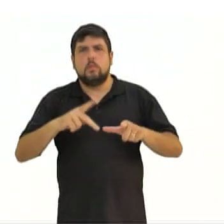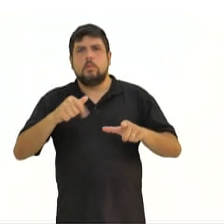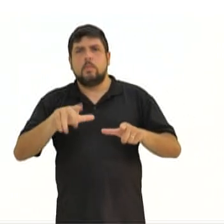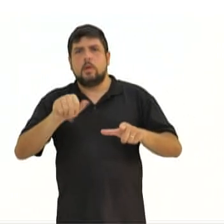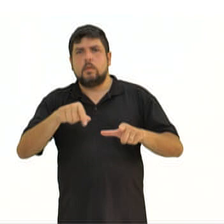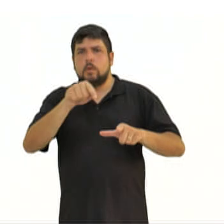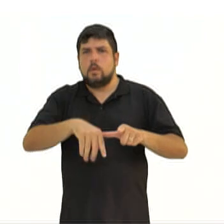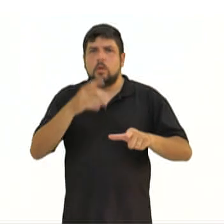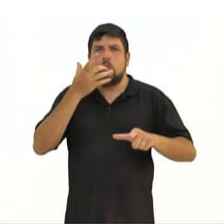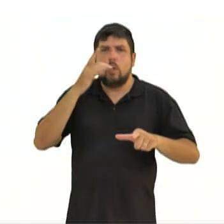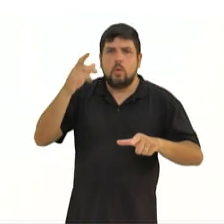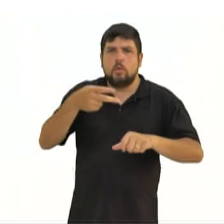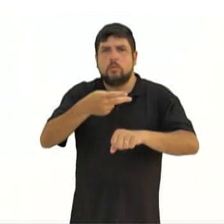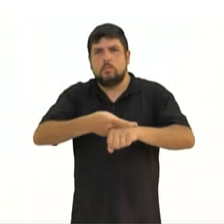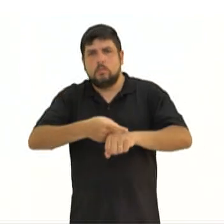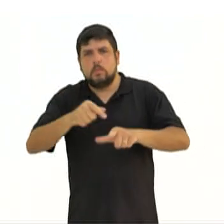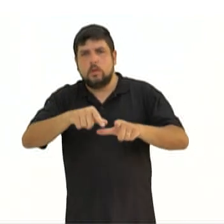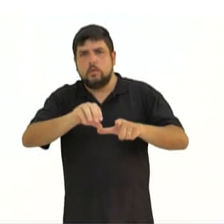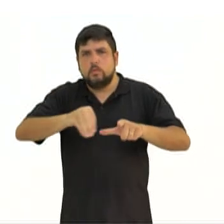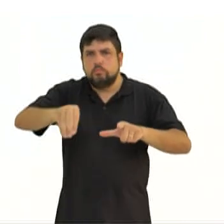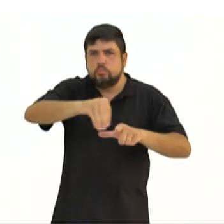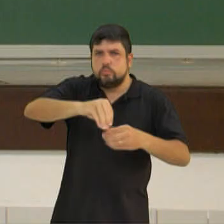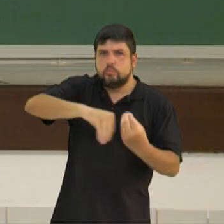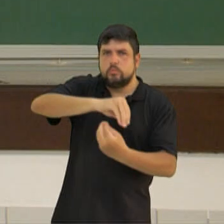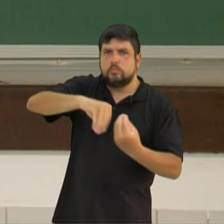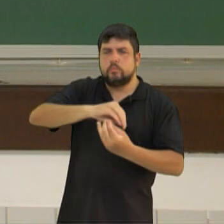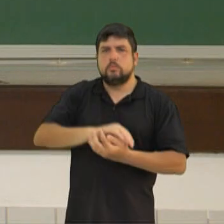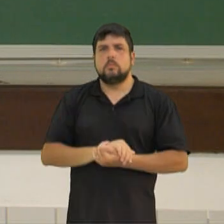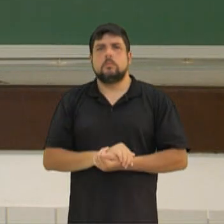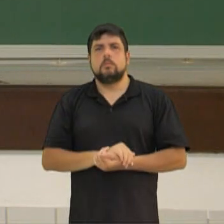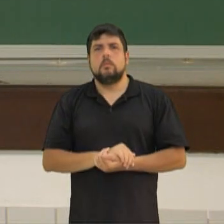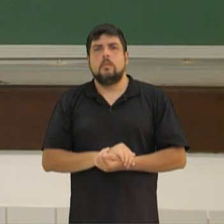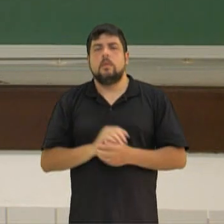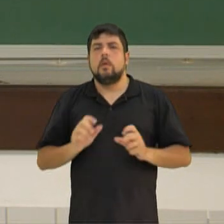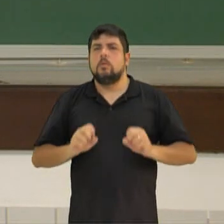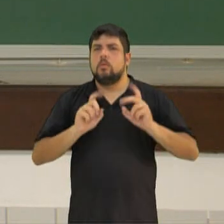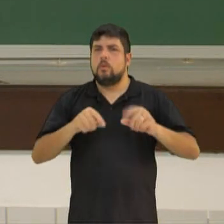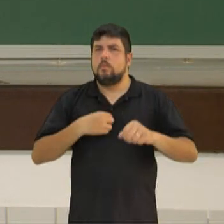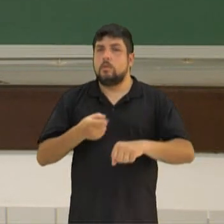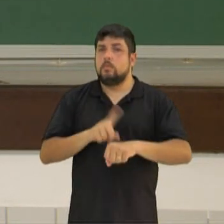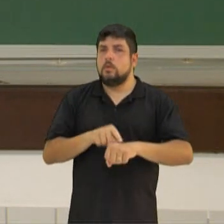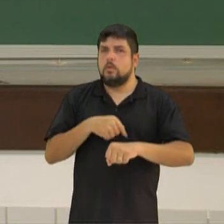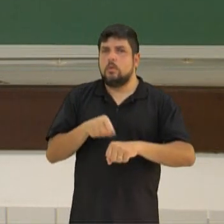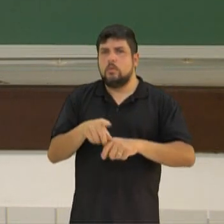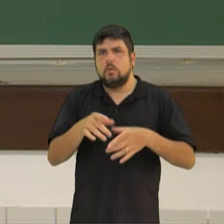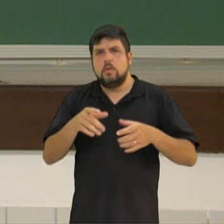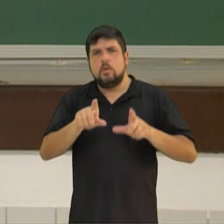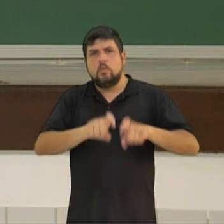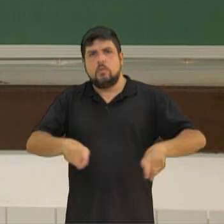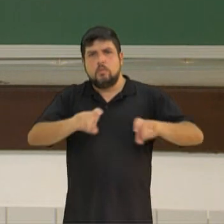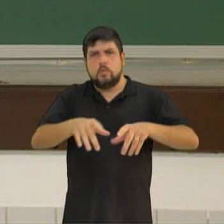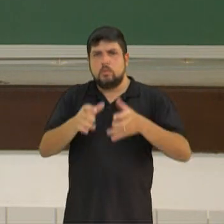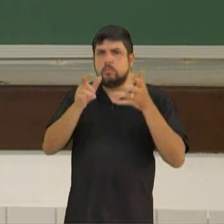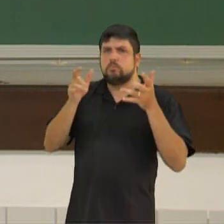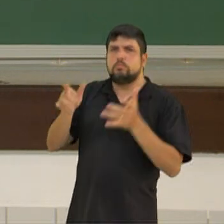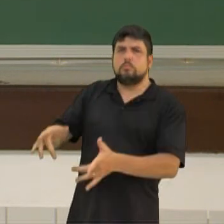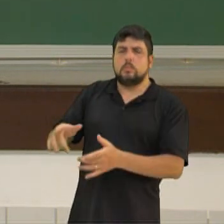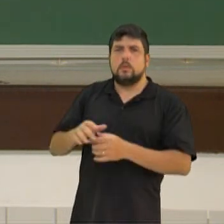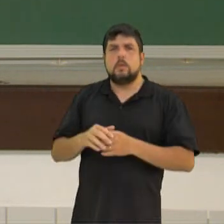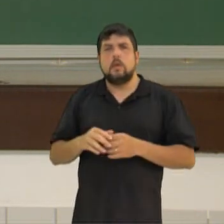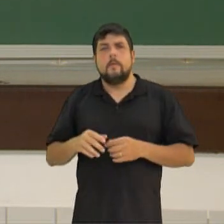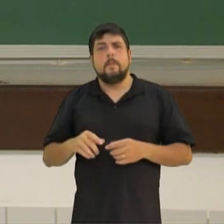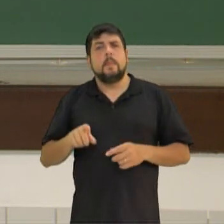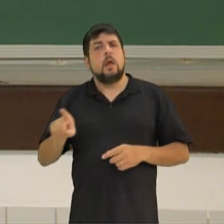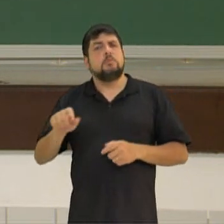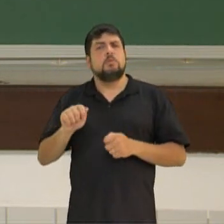platina, prata e paládio. Num primeiro momento, você descartar Um computador num terreno baldio, num aterro, não vai